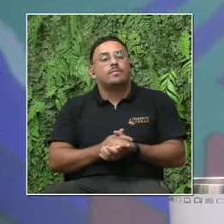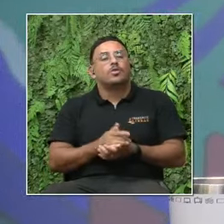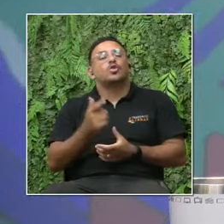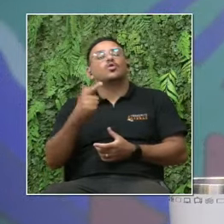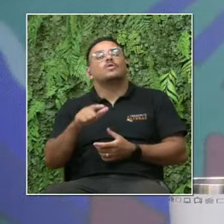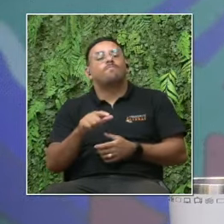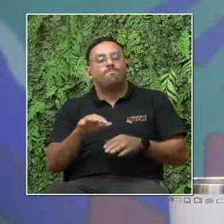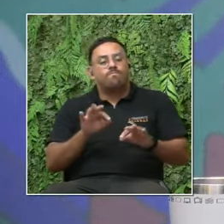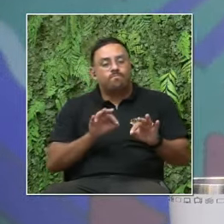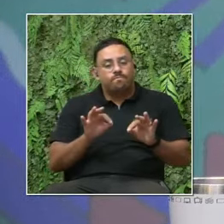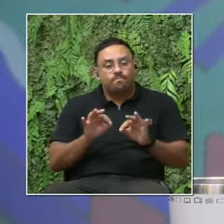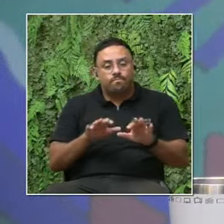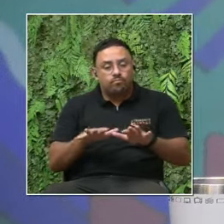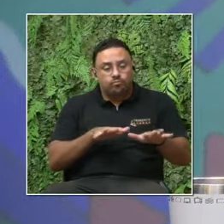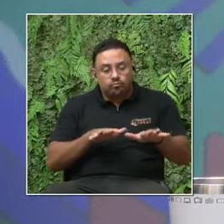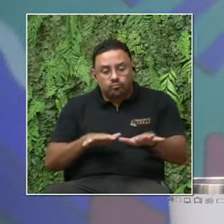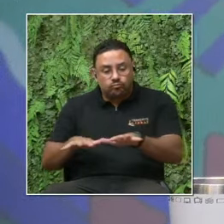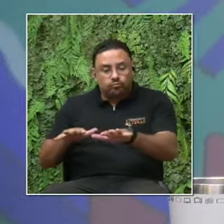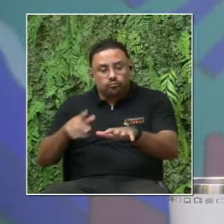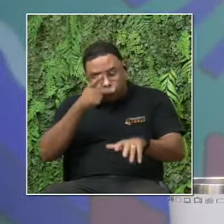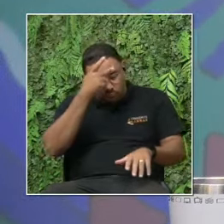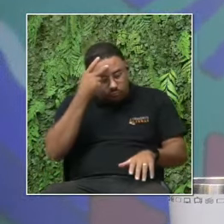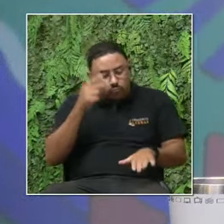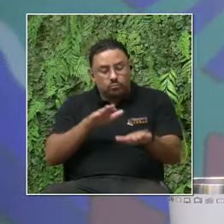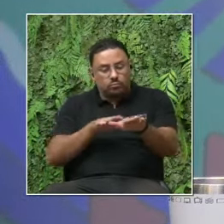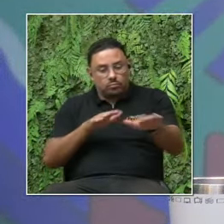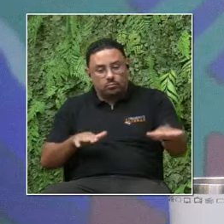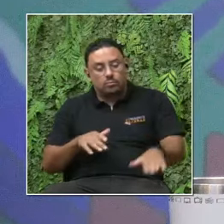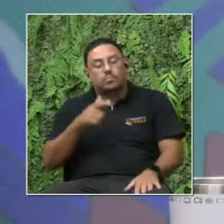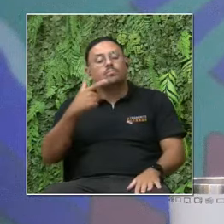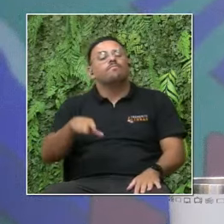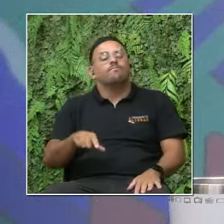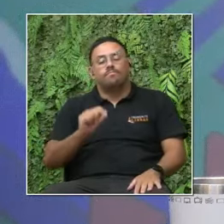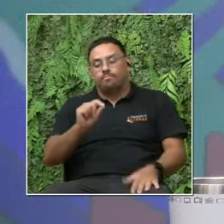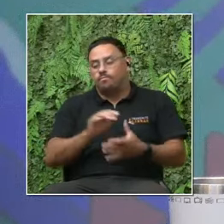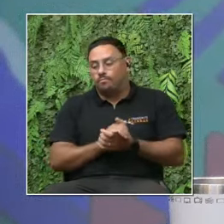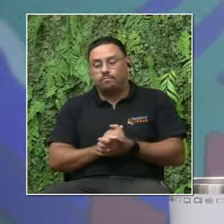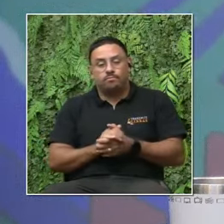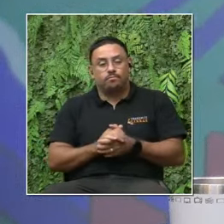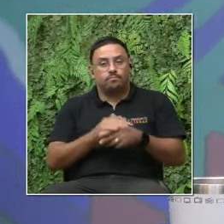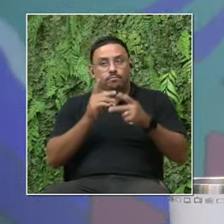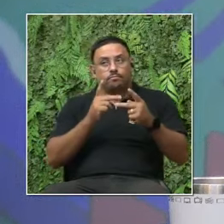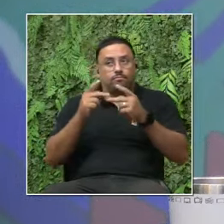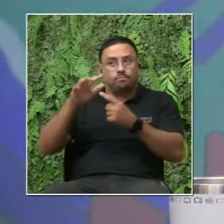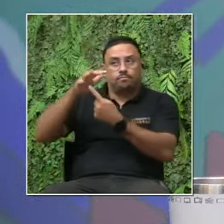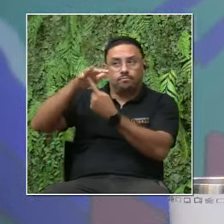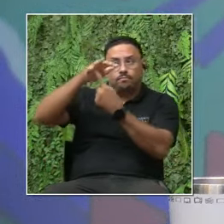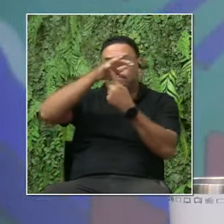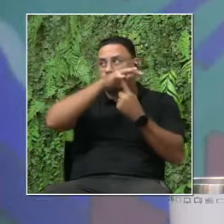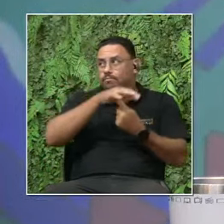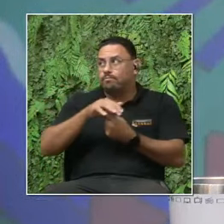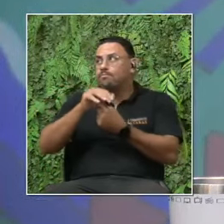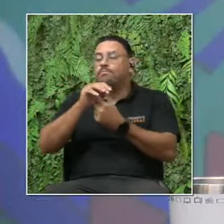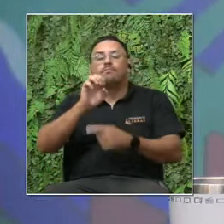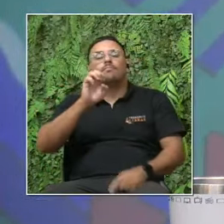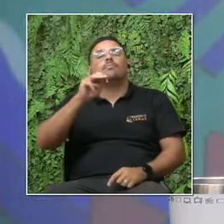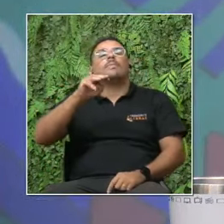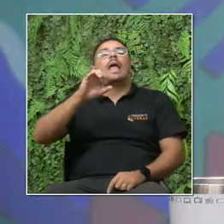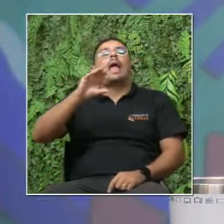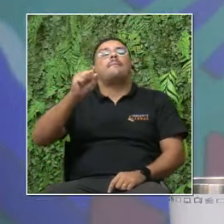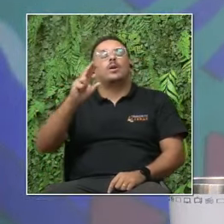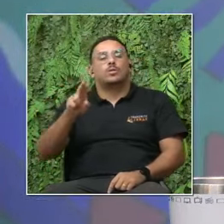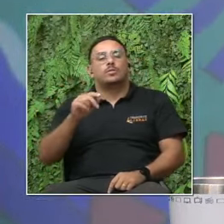mais movimentação do público mais movimentação do trânsito Mais Uma Vez vamos lá para cima vamos voar com Emerson Rodrigues e